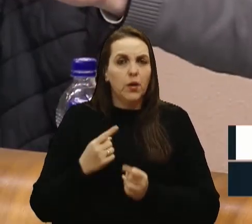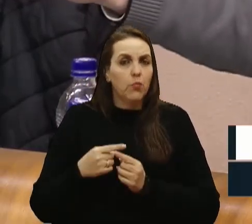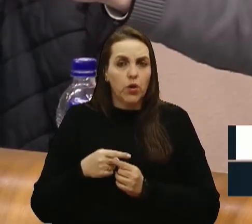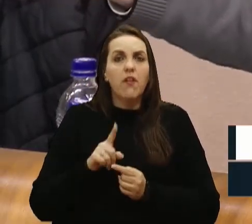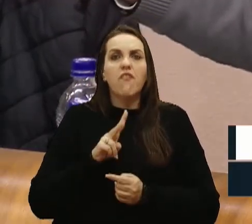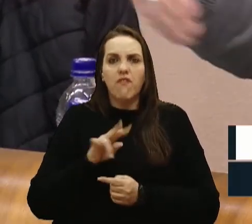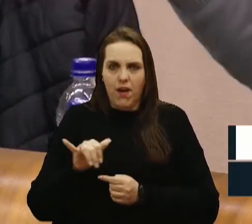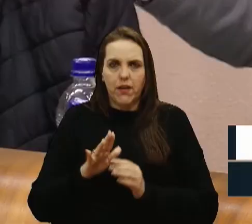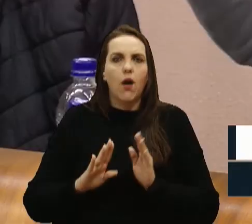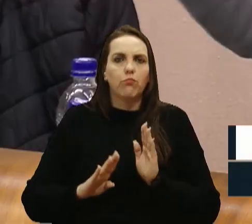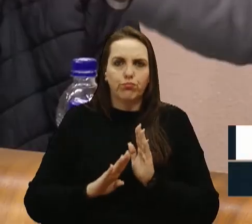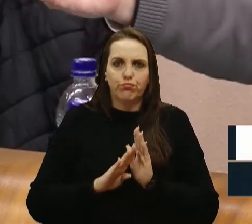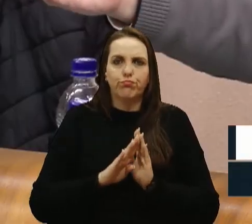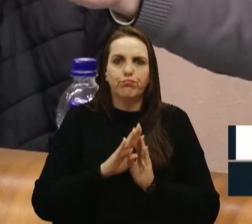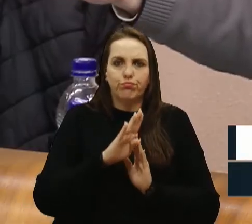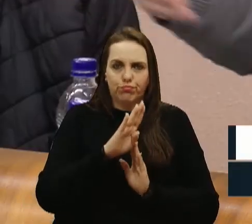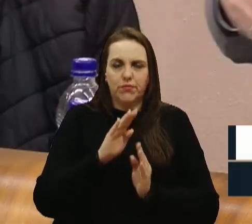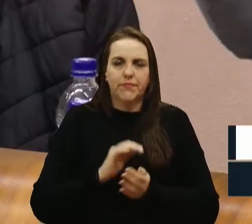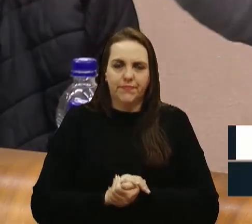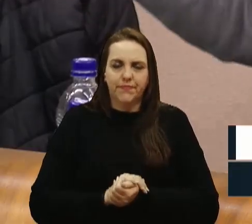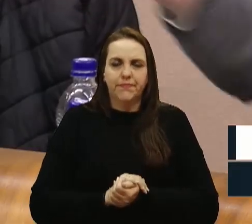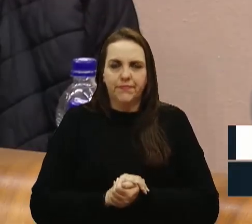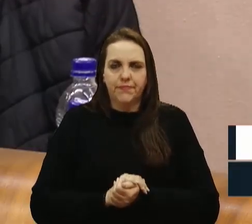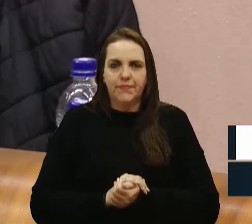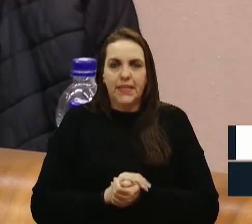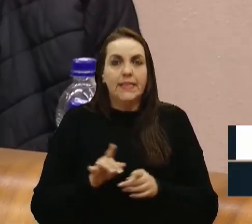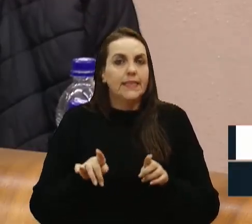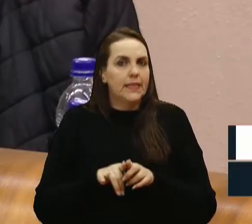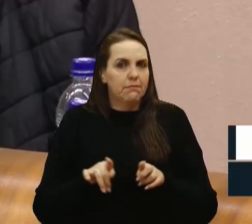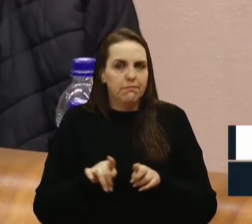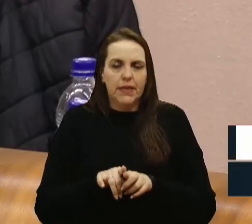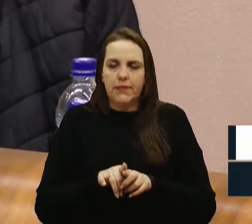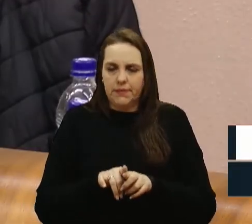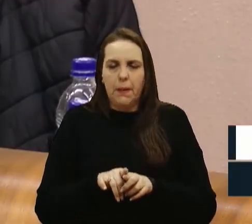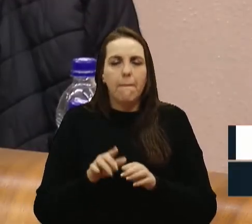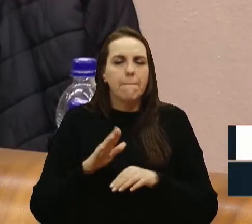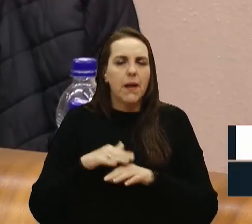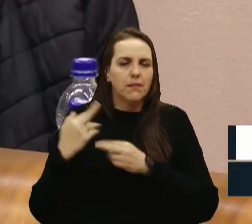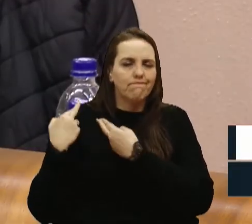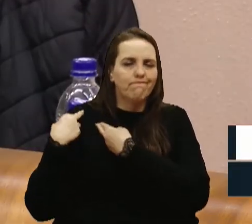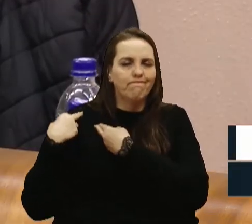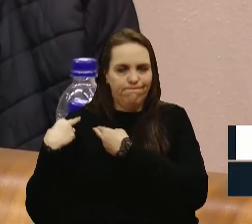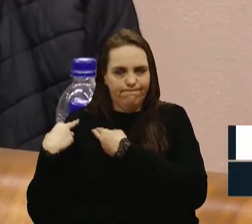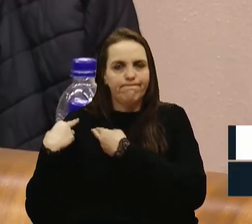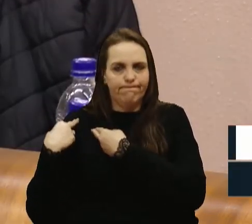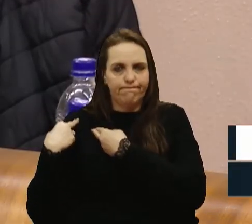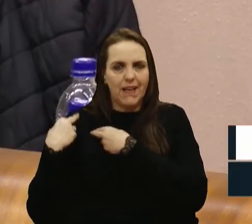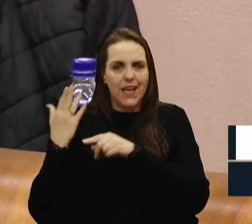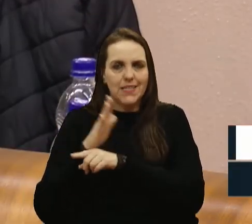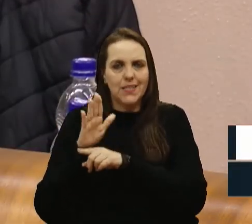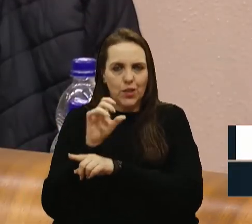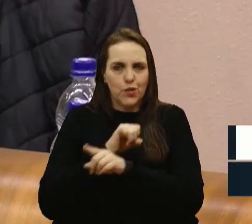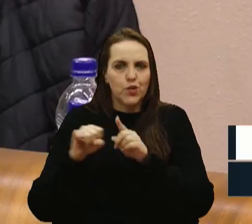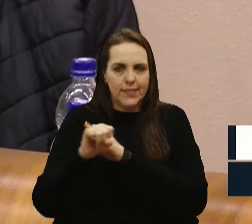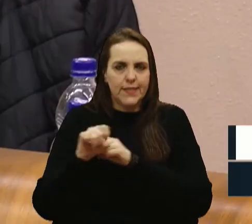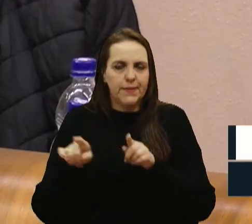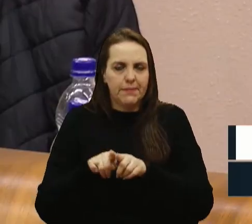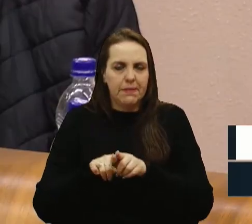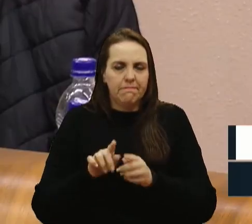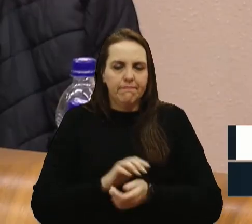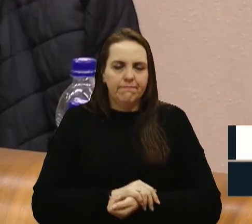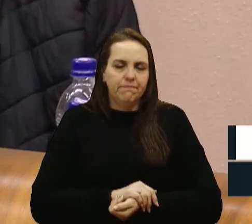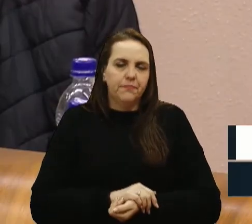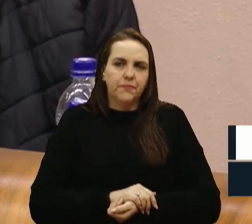tende a crescer. E tendendo a crescer, tende a maior responsabilidade por parte da assistência social.